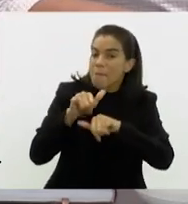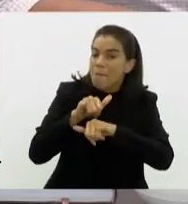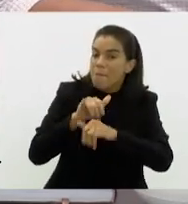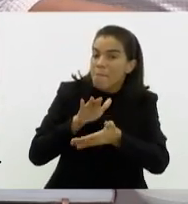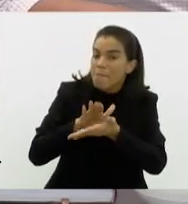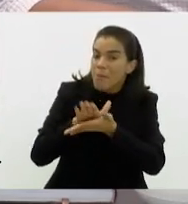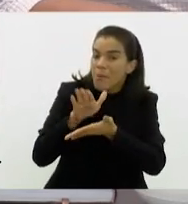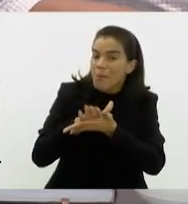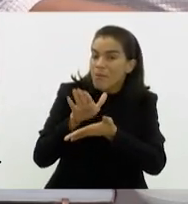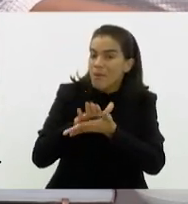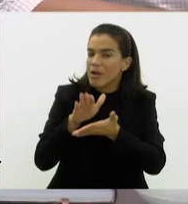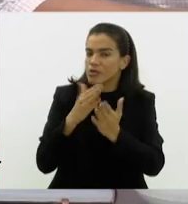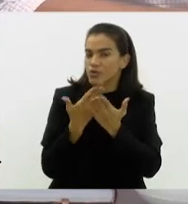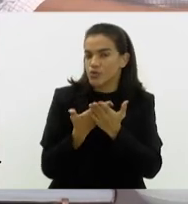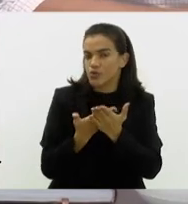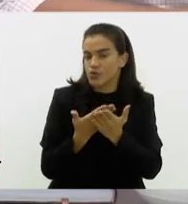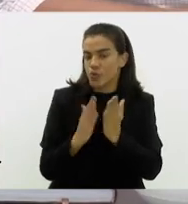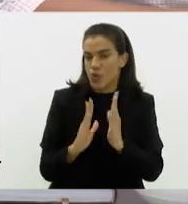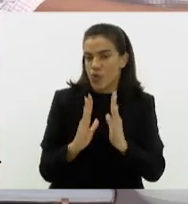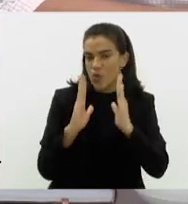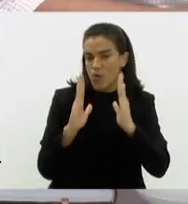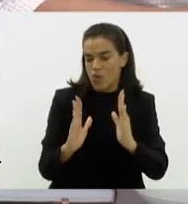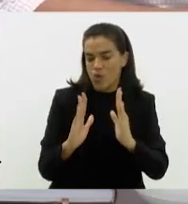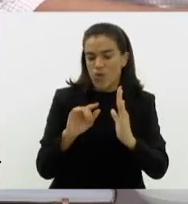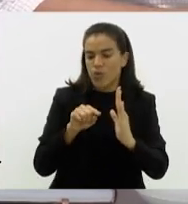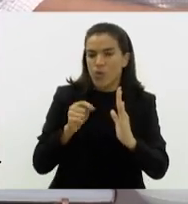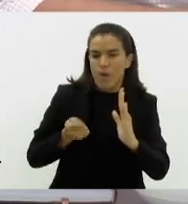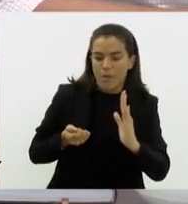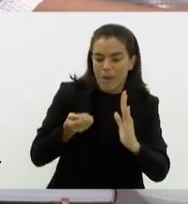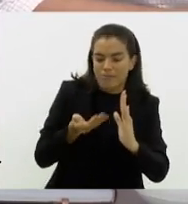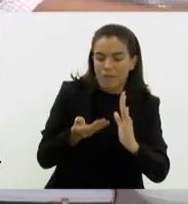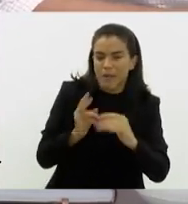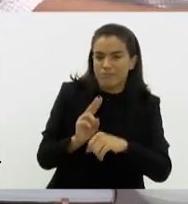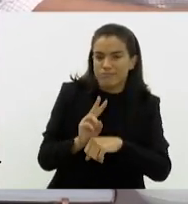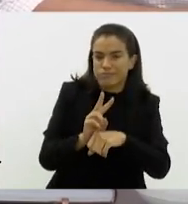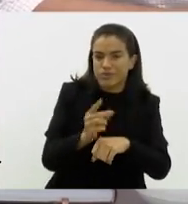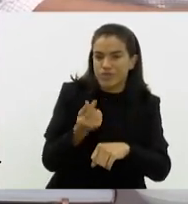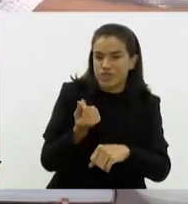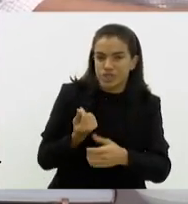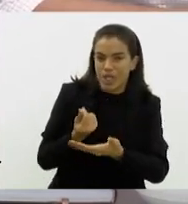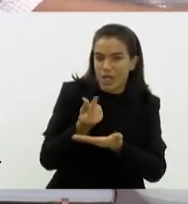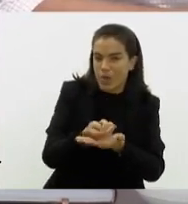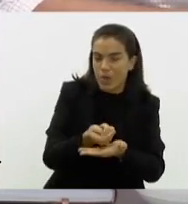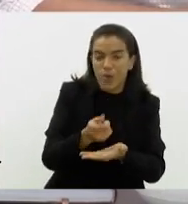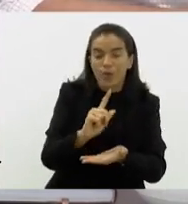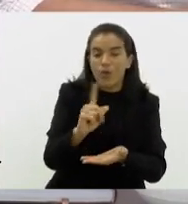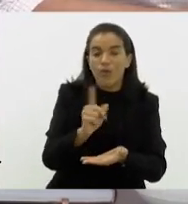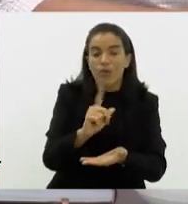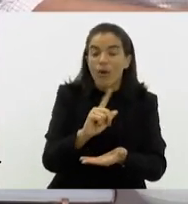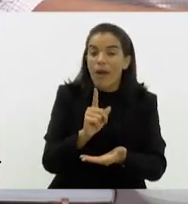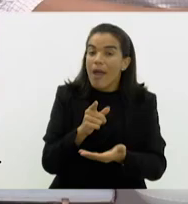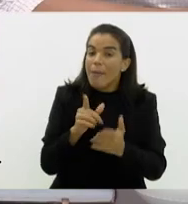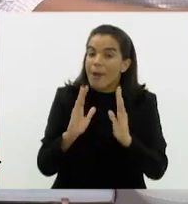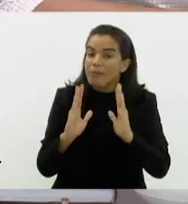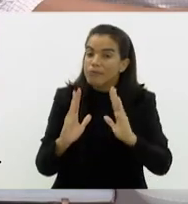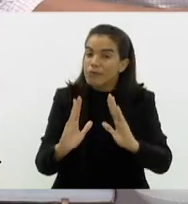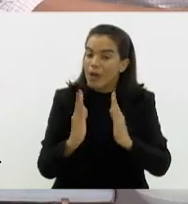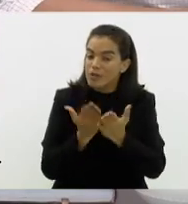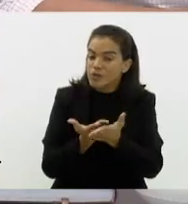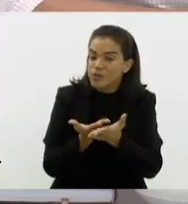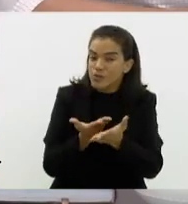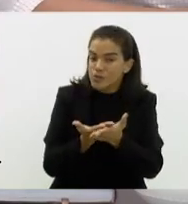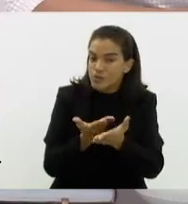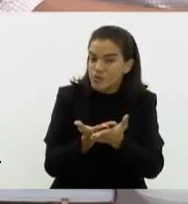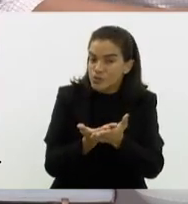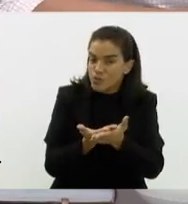estudos. Ou seja, o prazo não é para conceder o crédito. O prazo é para fazer o estudo. O estudo